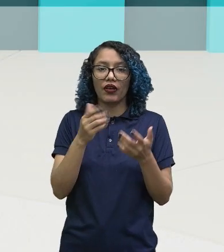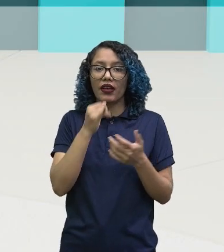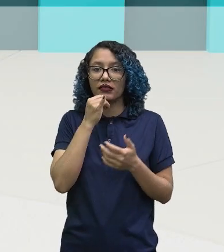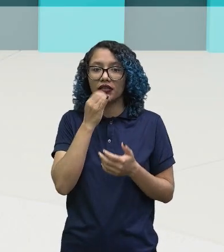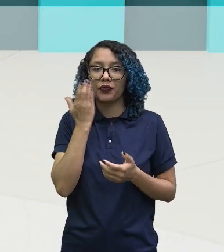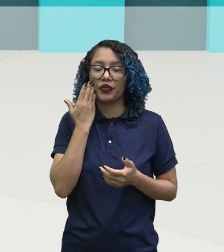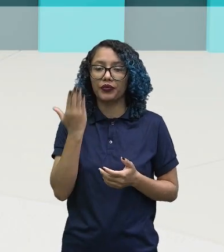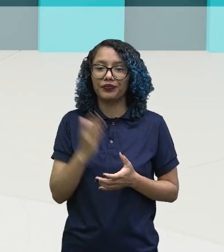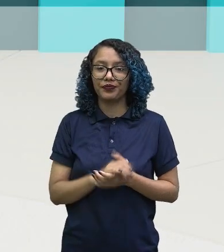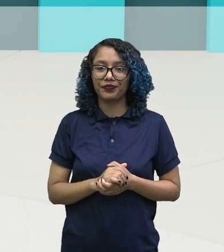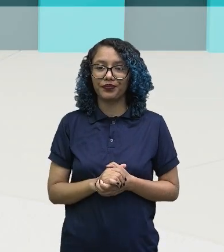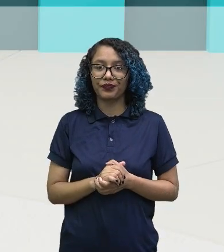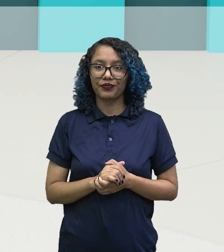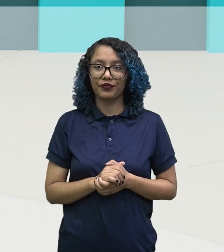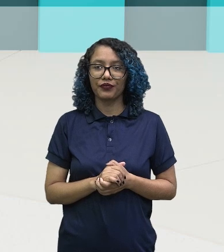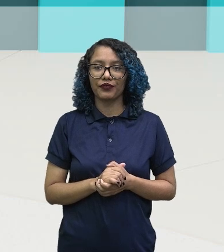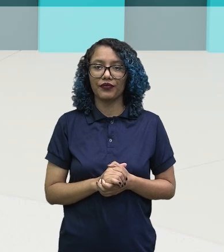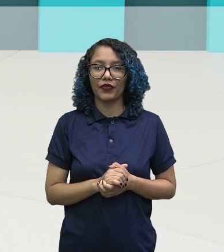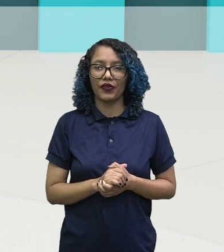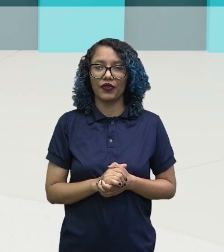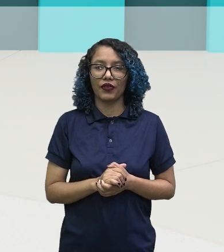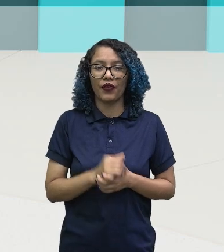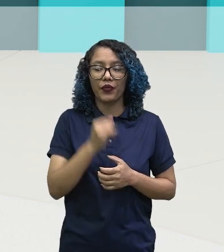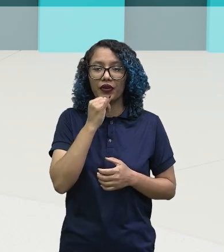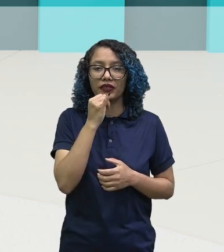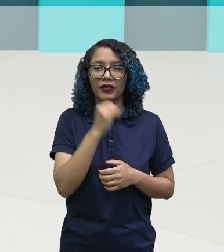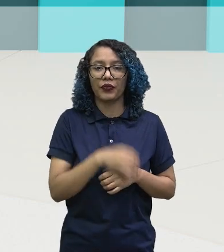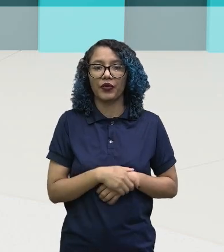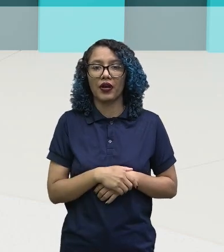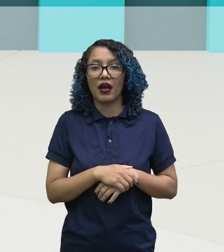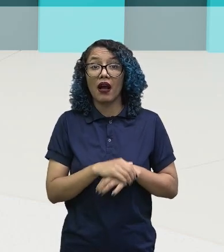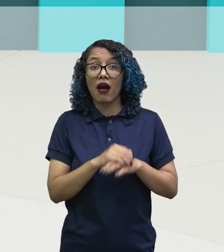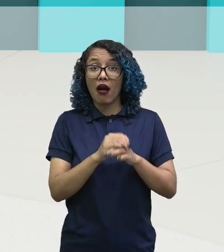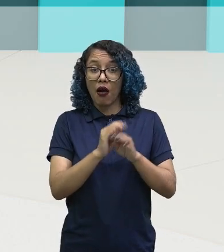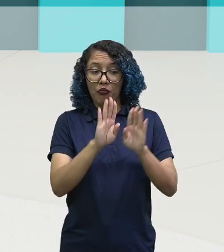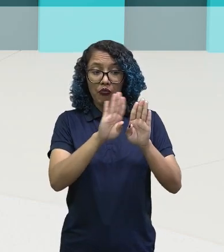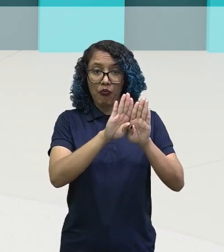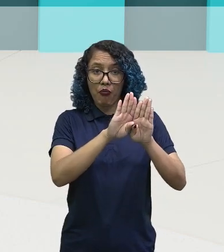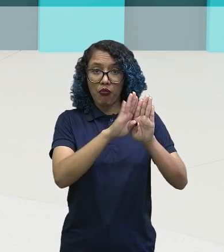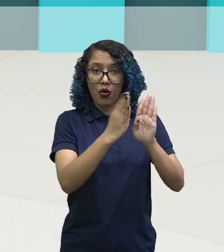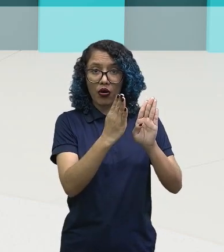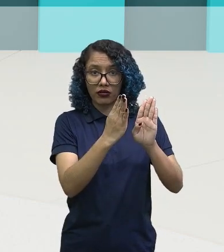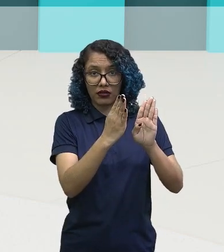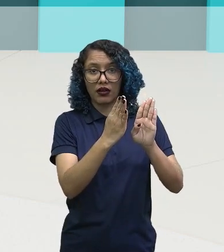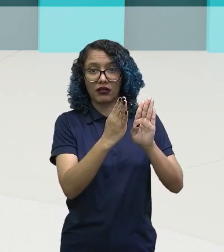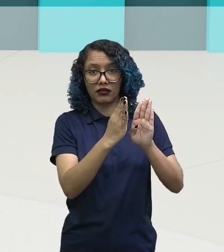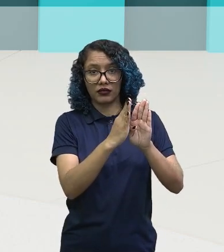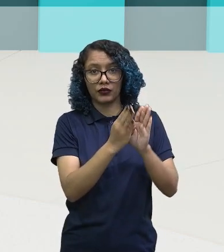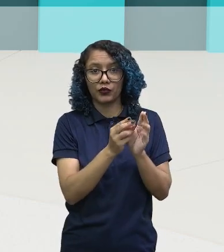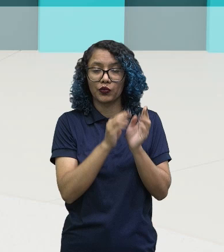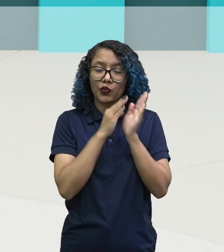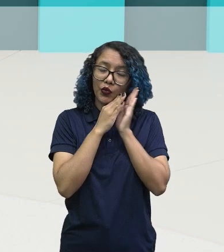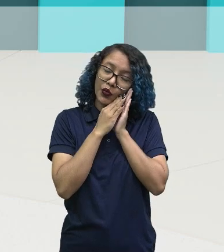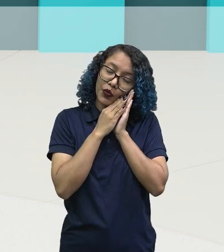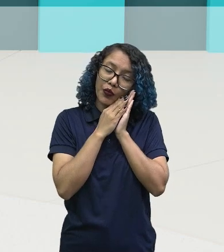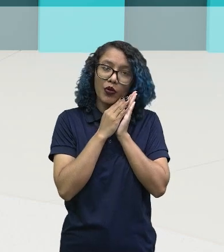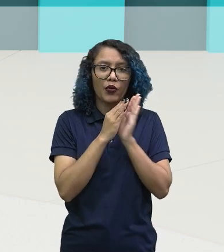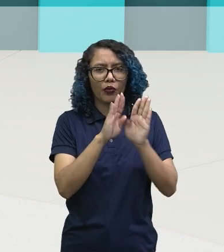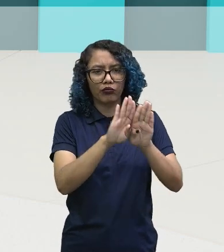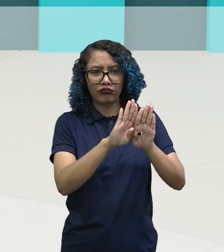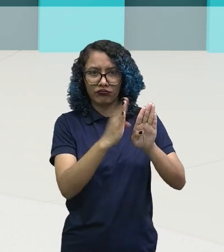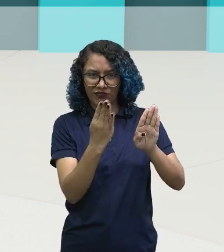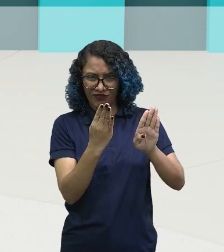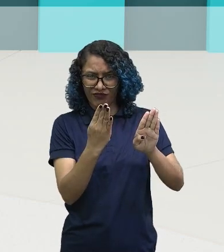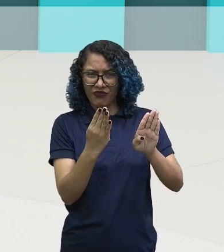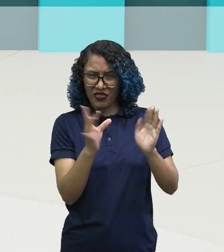exemplos aqui comigo. Quando eu digo, por exemplo, a porta dormiu aberta, é possível, de fato, realmente a